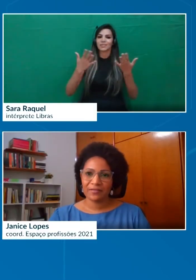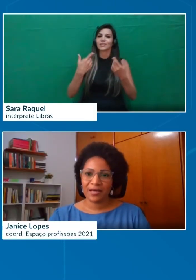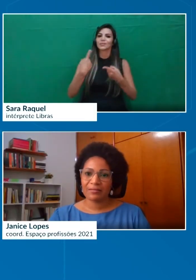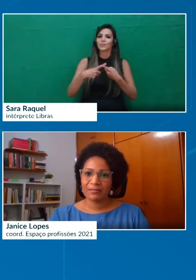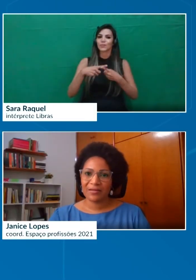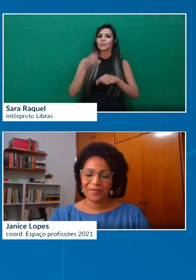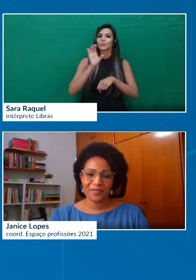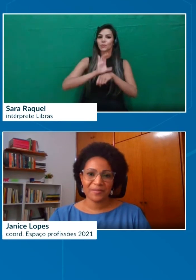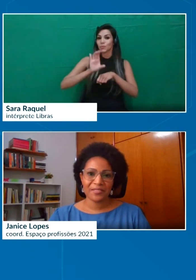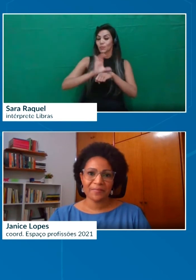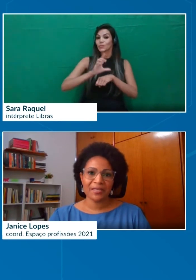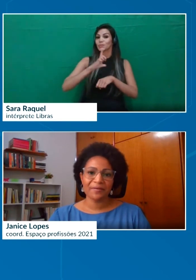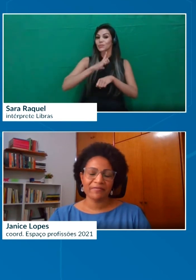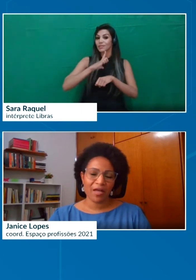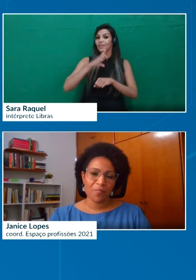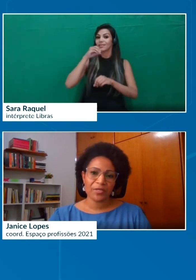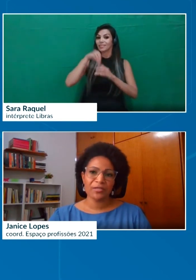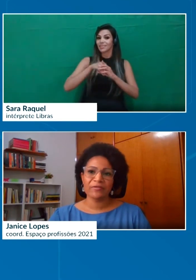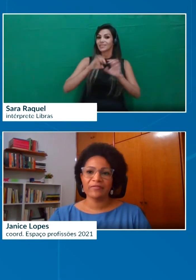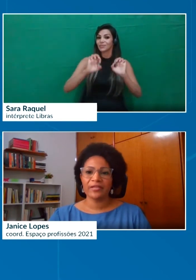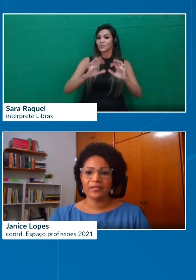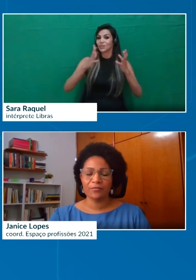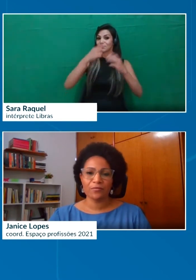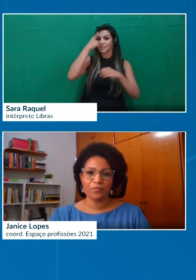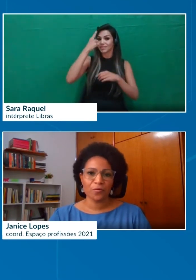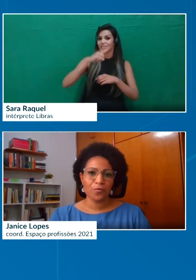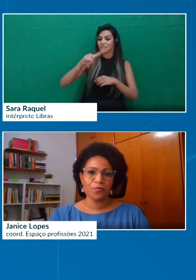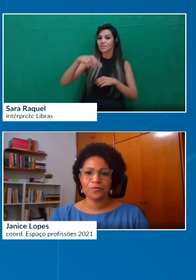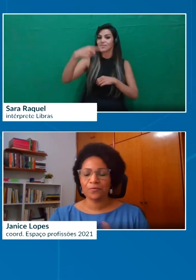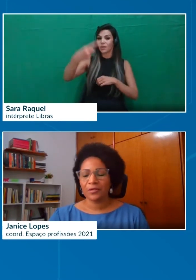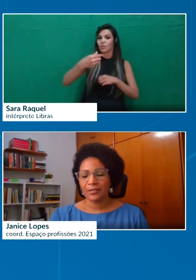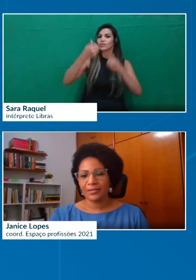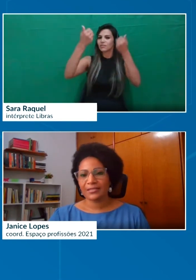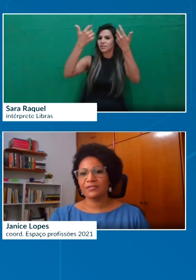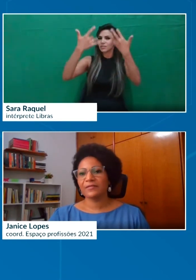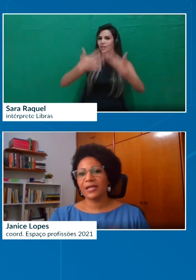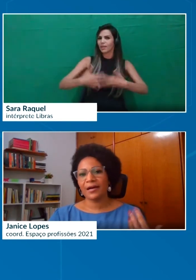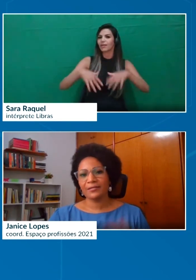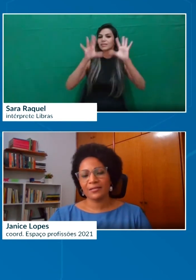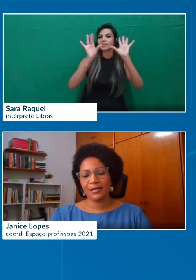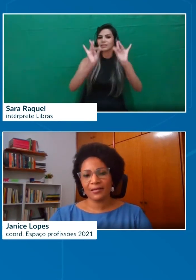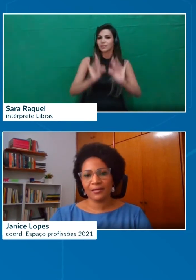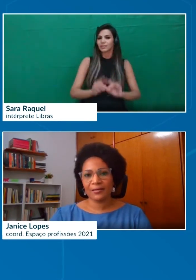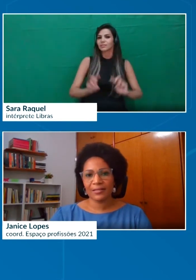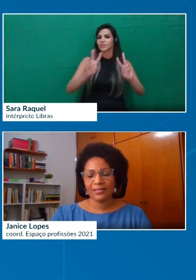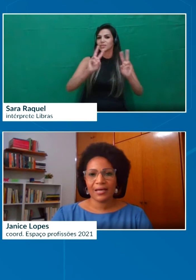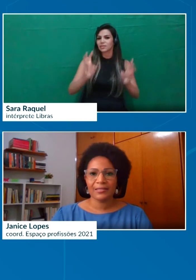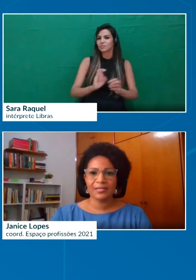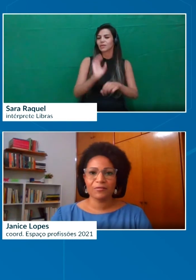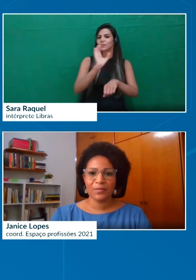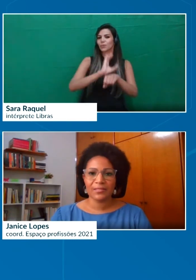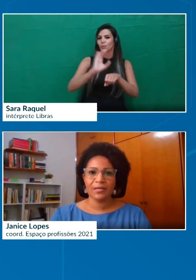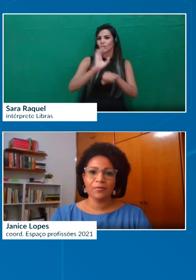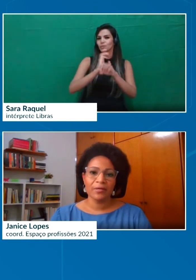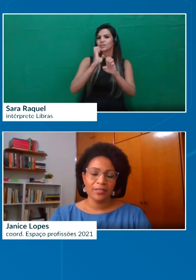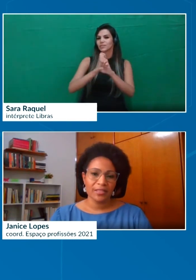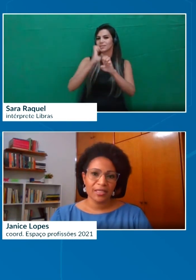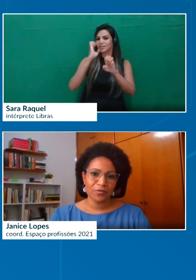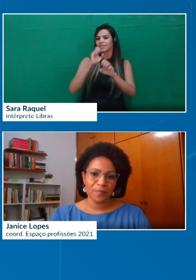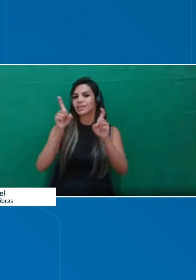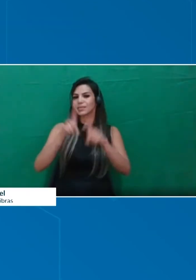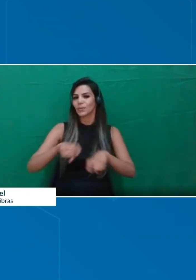também tem atividades na próxima semana para falar um pouquinho do evento, do curso, das atividades, das áreas de